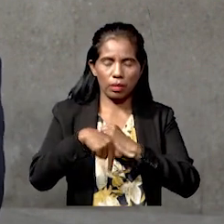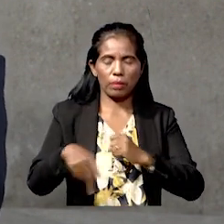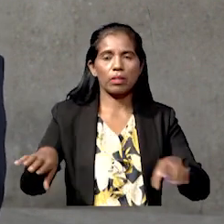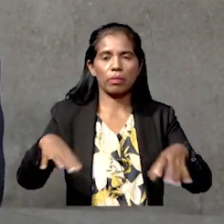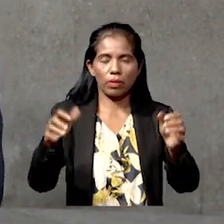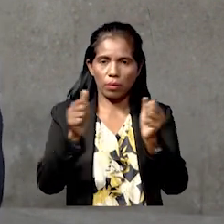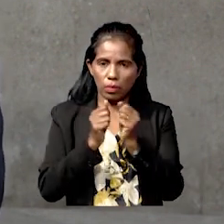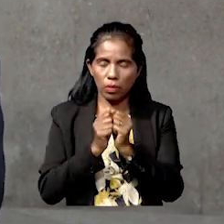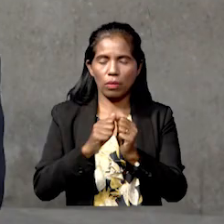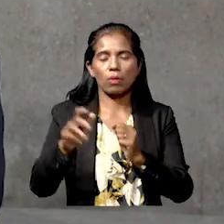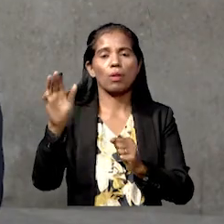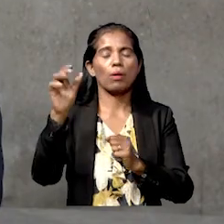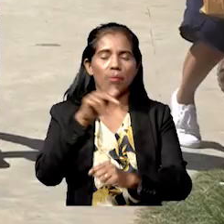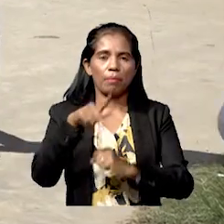PLP.